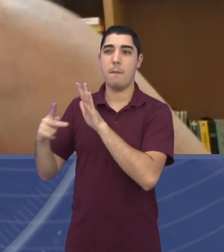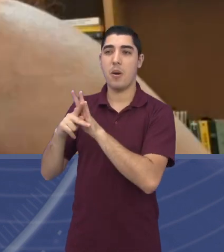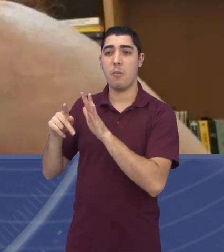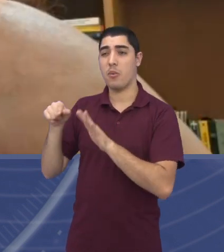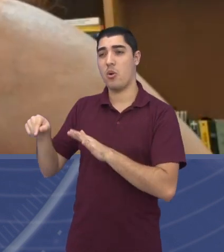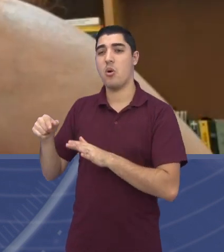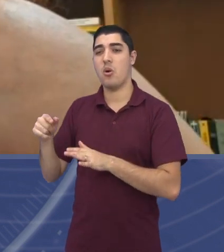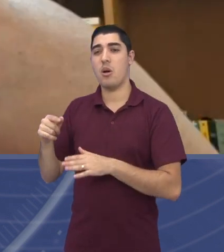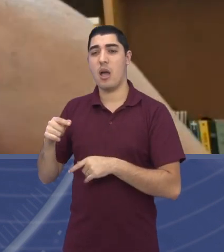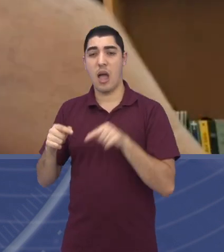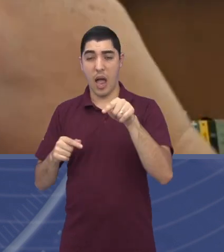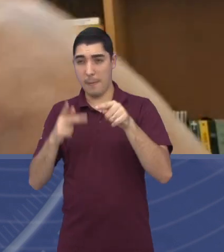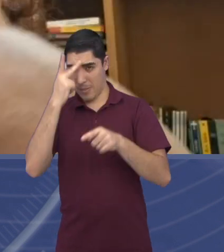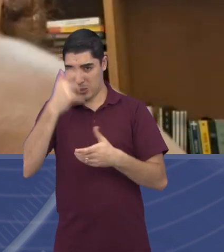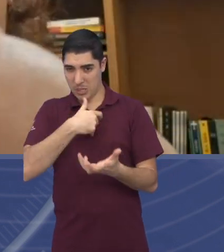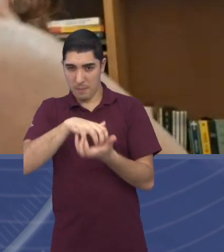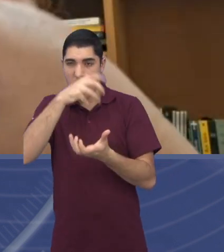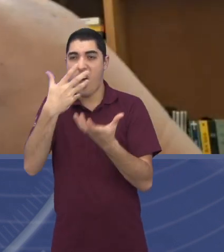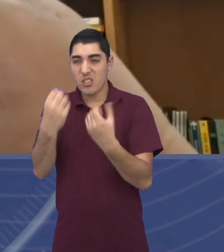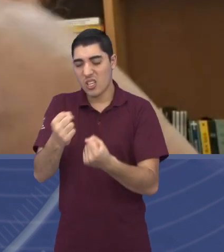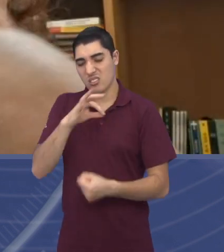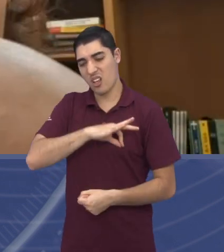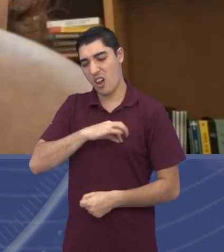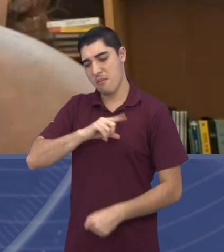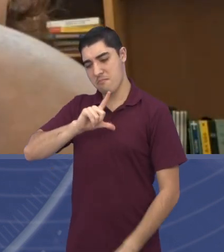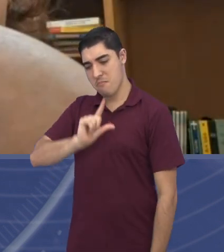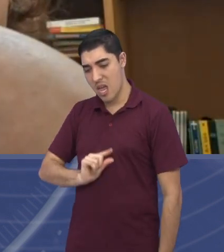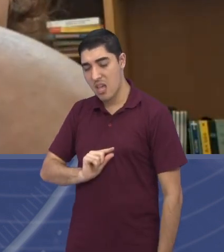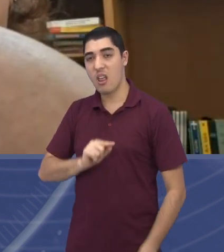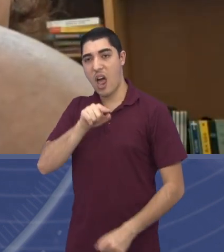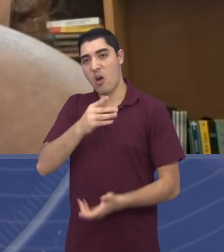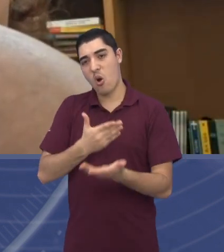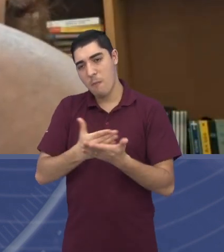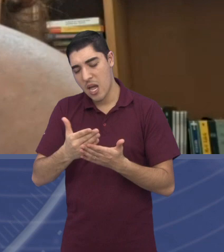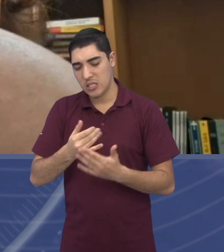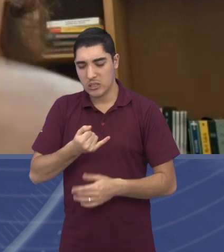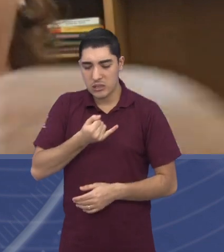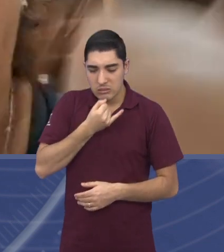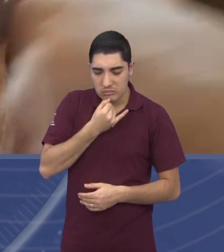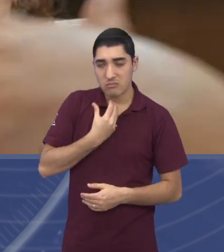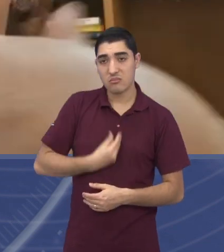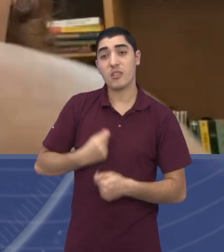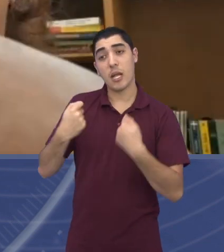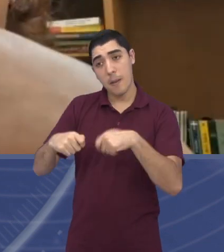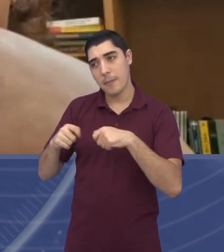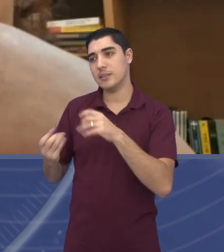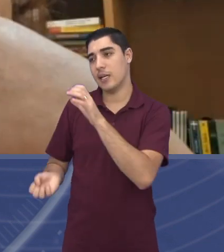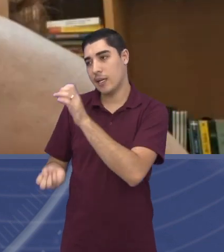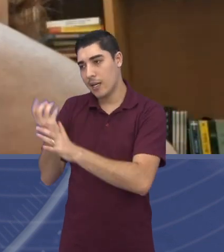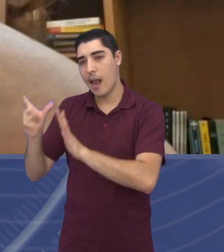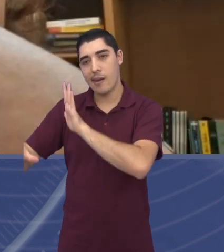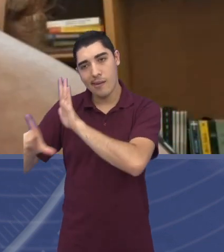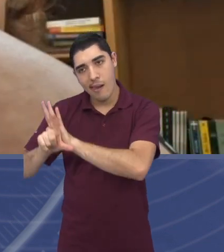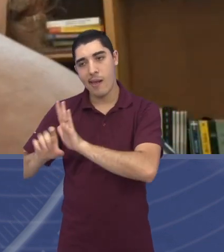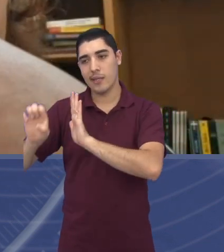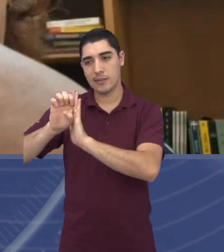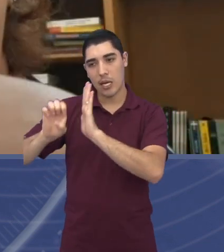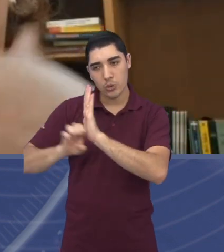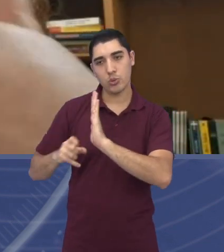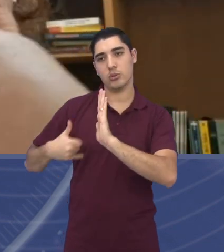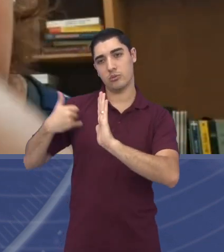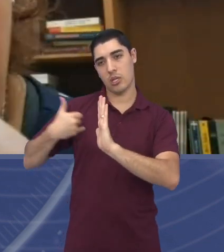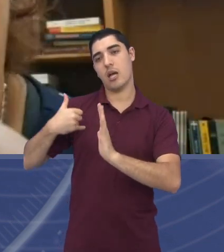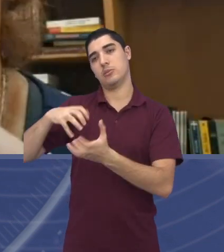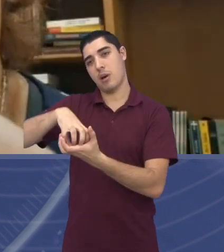trabalho, salários mais baixos, constrangimento. Aí você tem que fazer o Estatuto do Idoso para defender